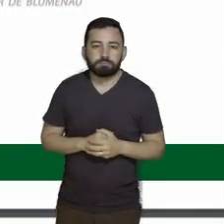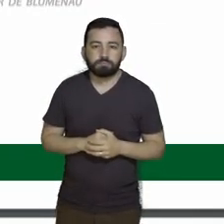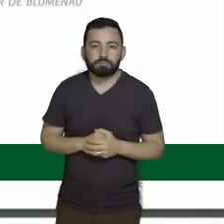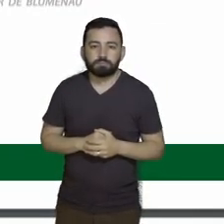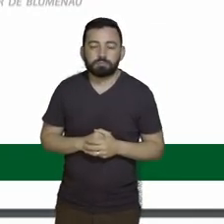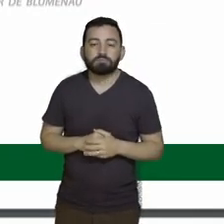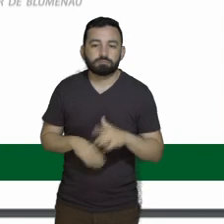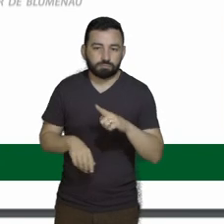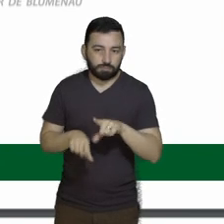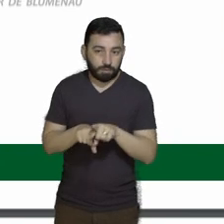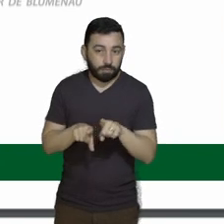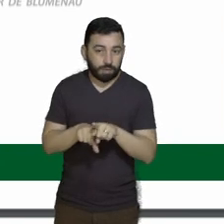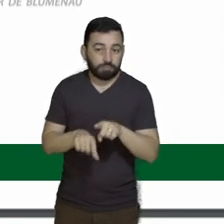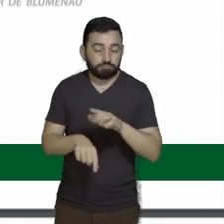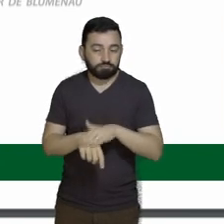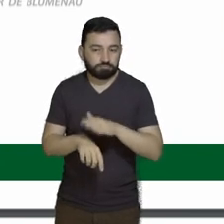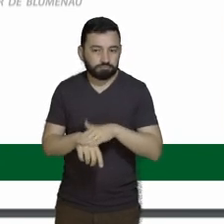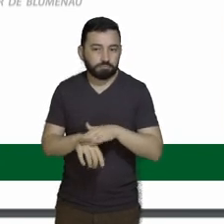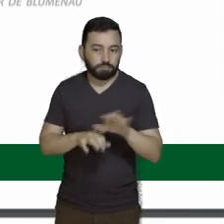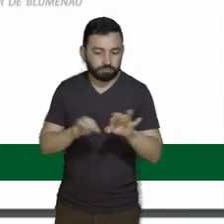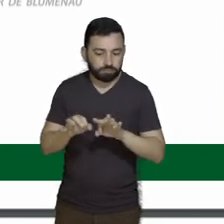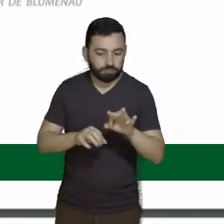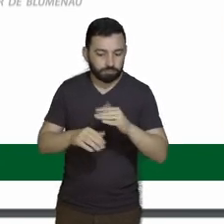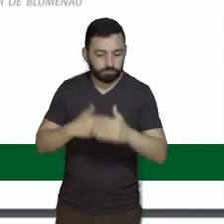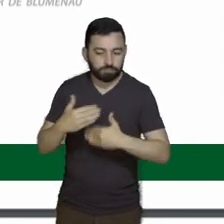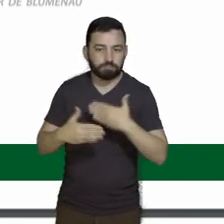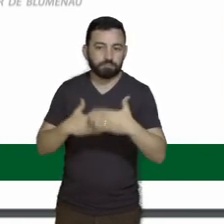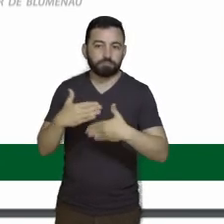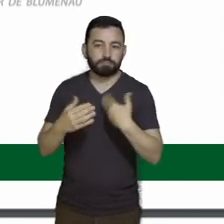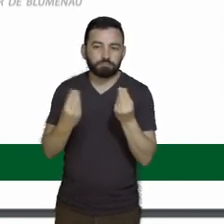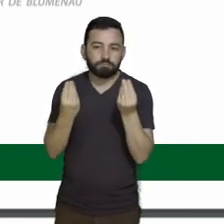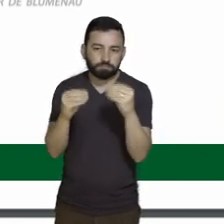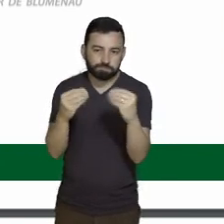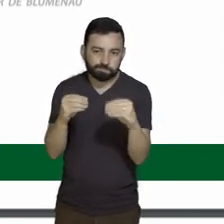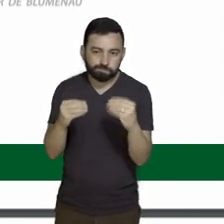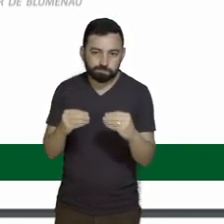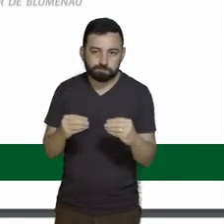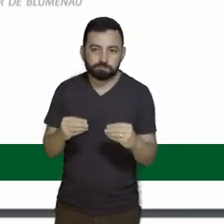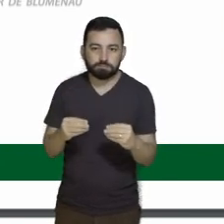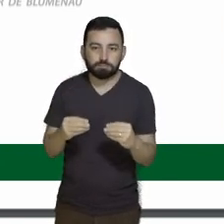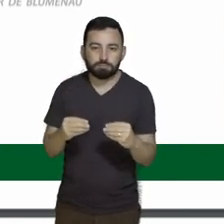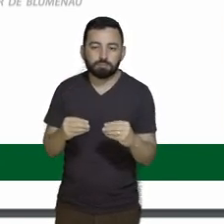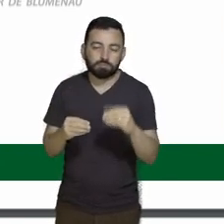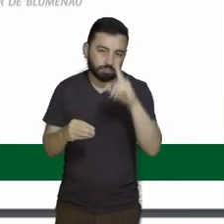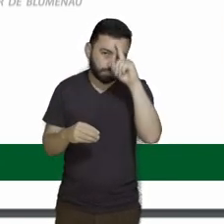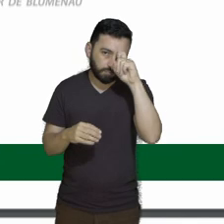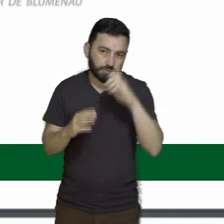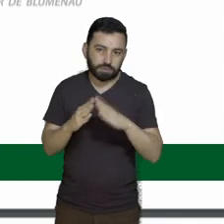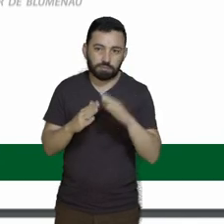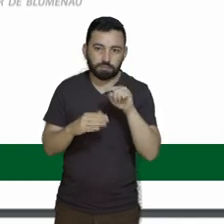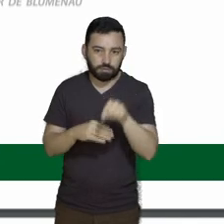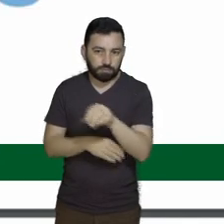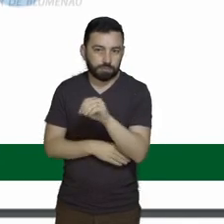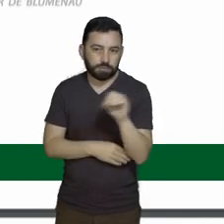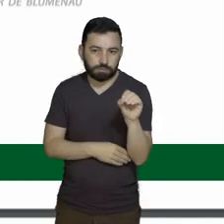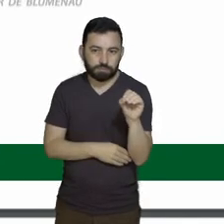Ações de melhorias foram implantadas no Hospital Regional do Oeste.